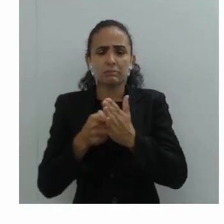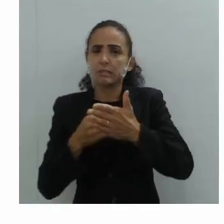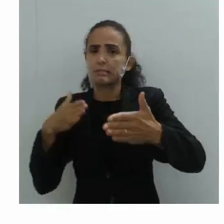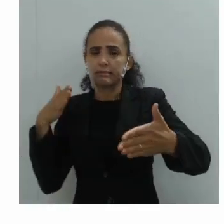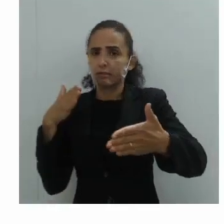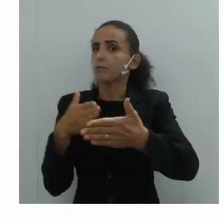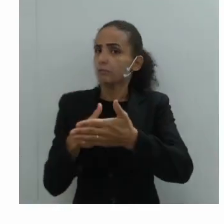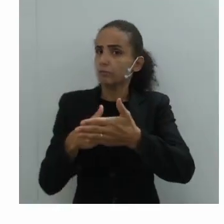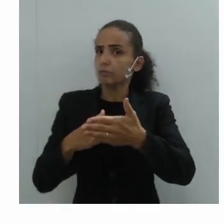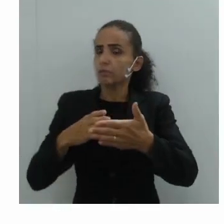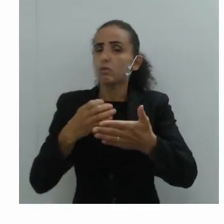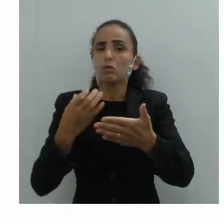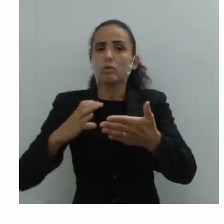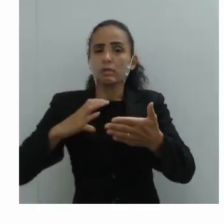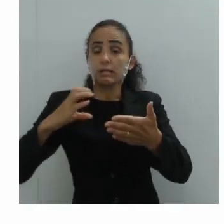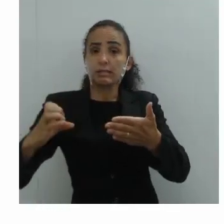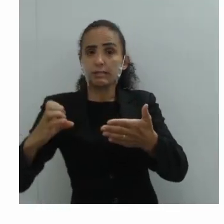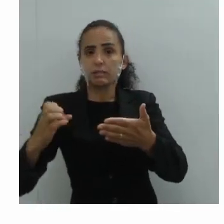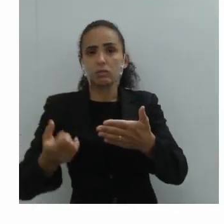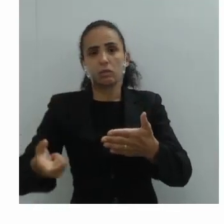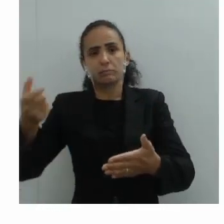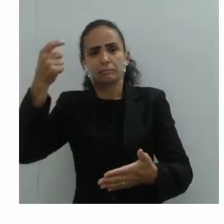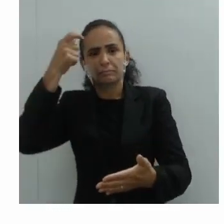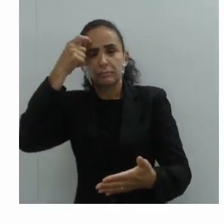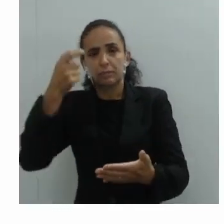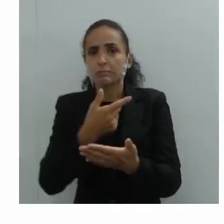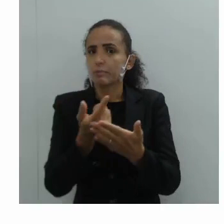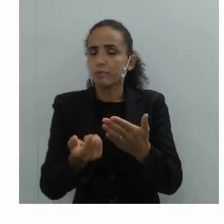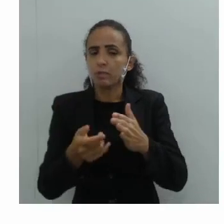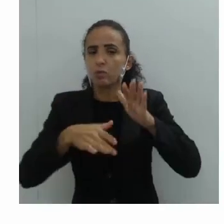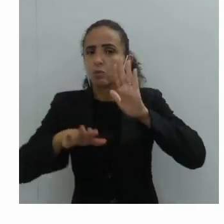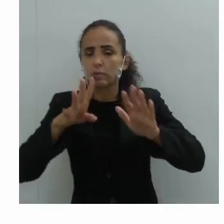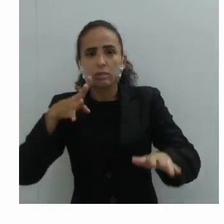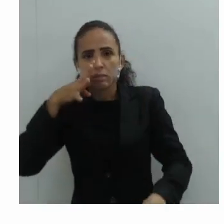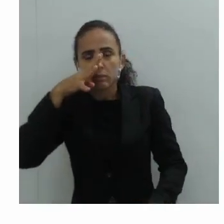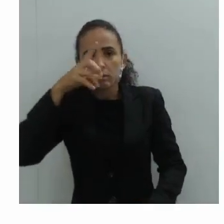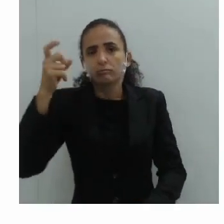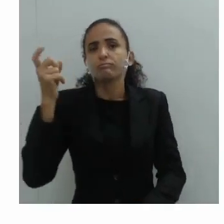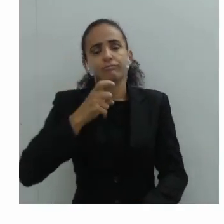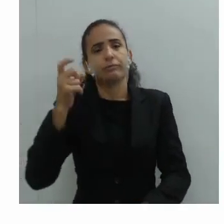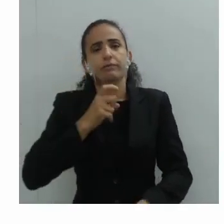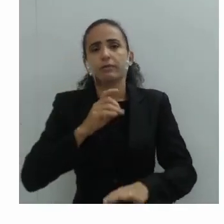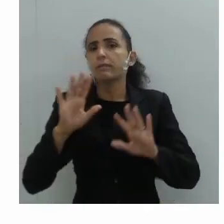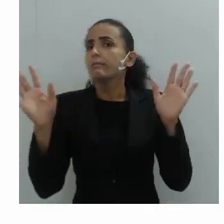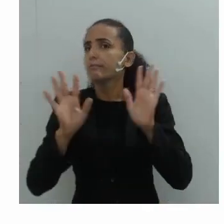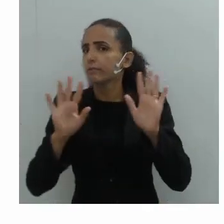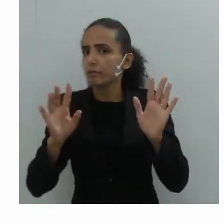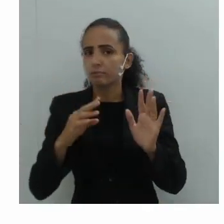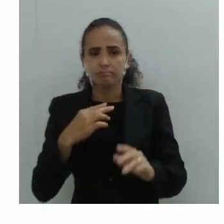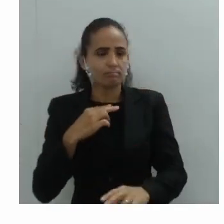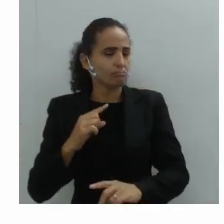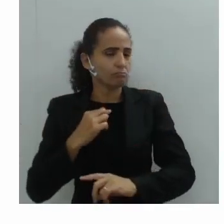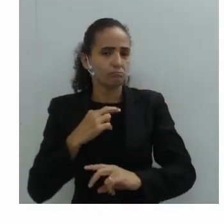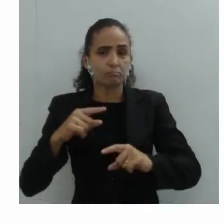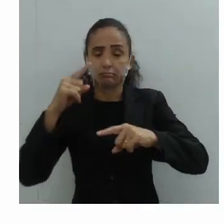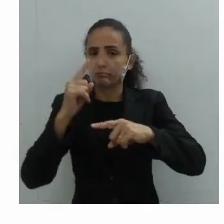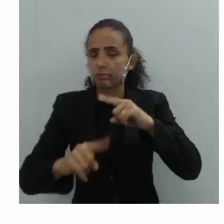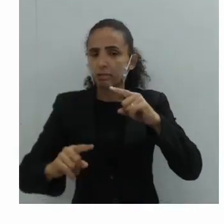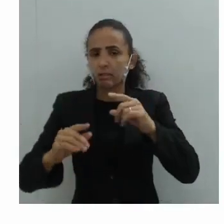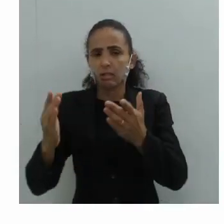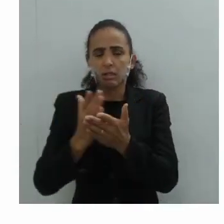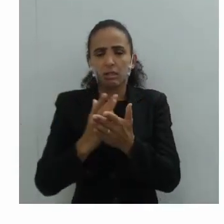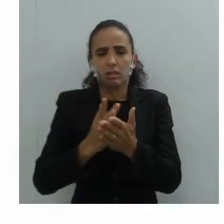limites éticos e morais. Assim, a calúnia, mentira, não é permitida, bem como atos